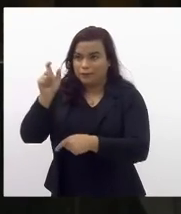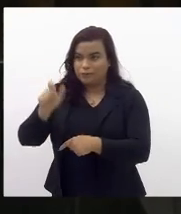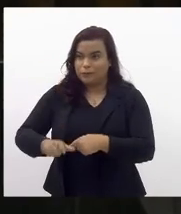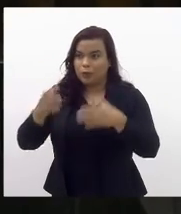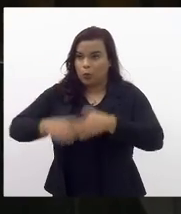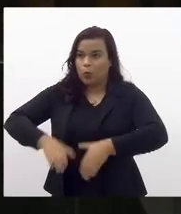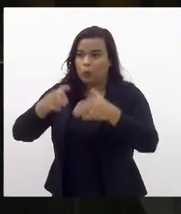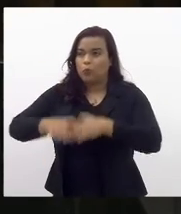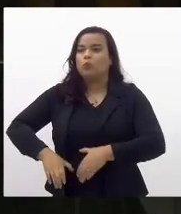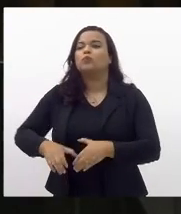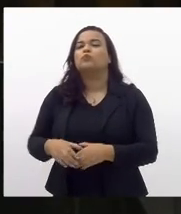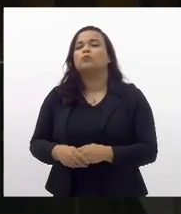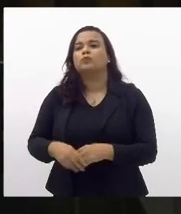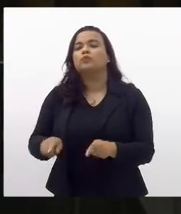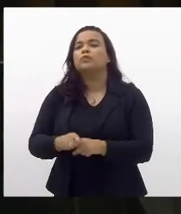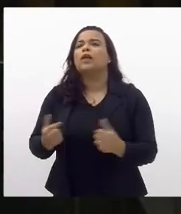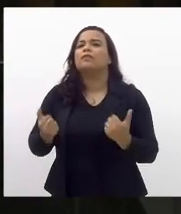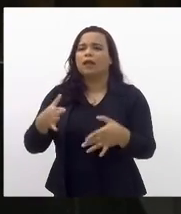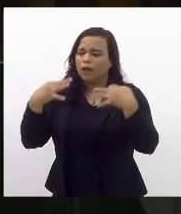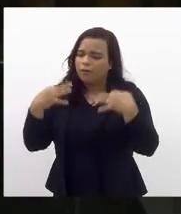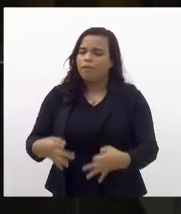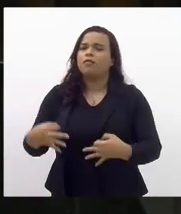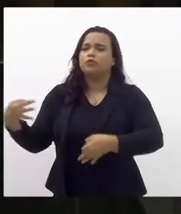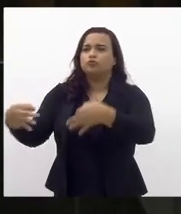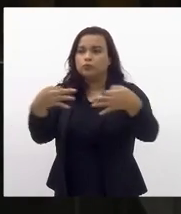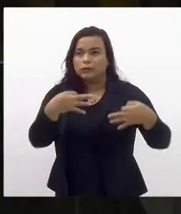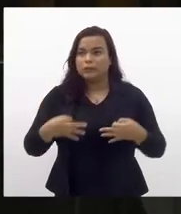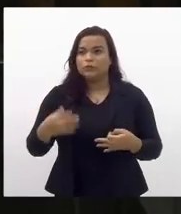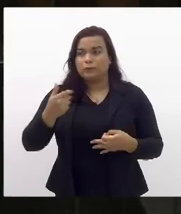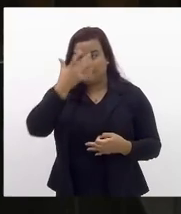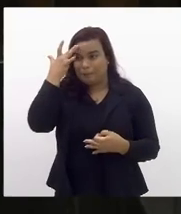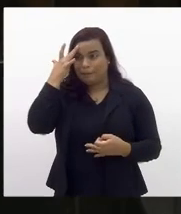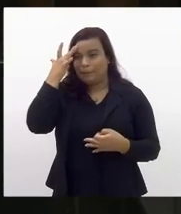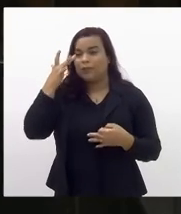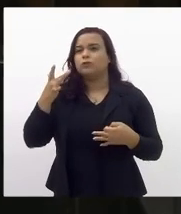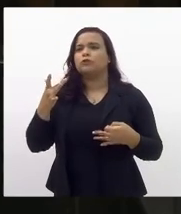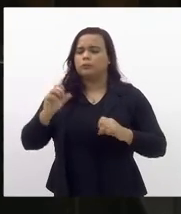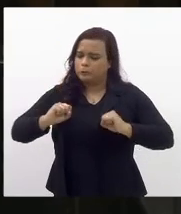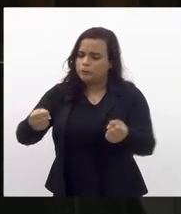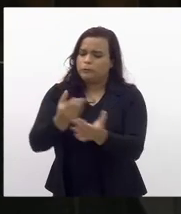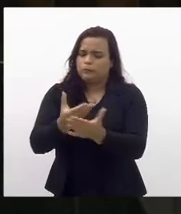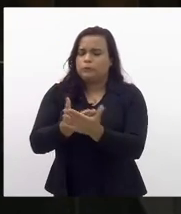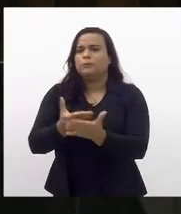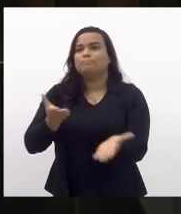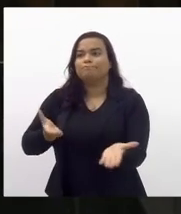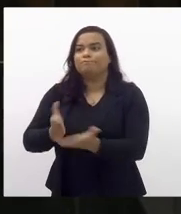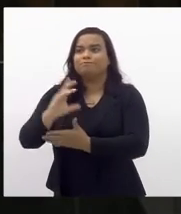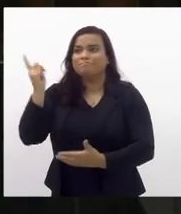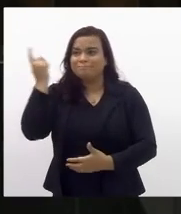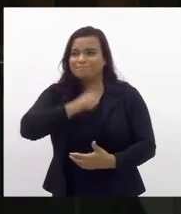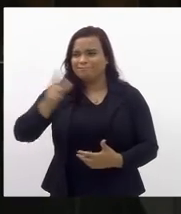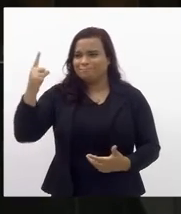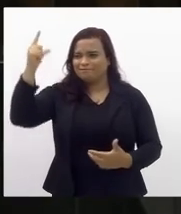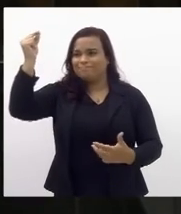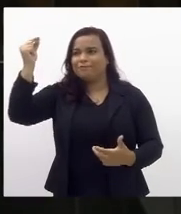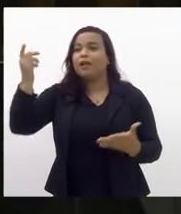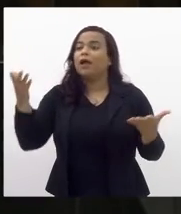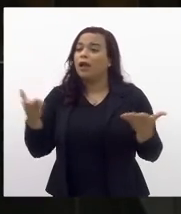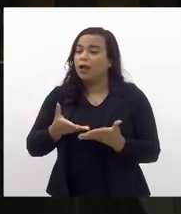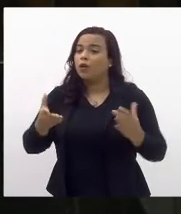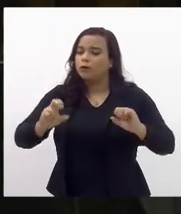concurso público, da garantia jurídica daqueles que se dedicaram, foram aprovados. E agora, num esforço